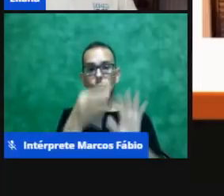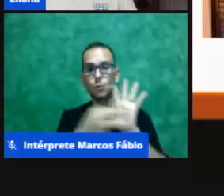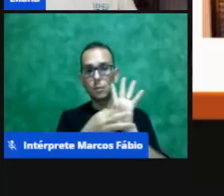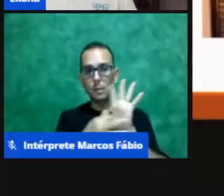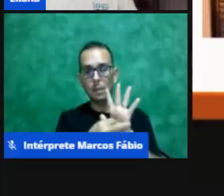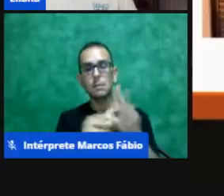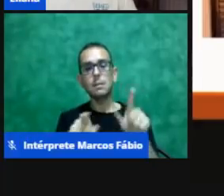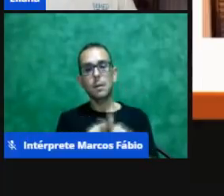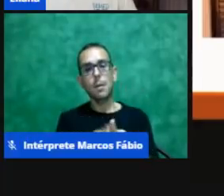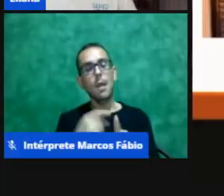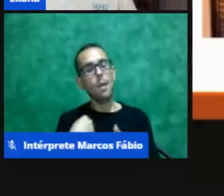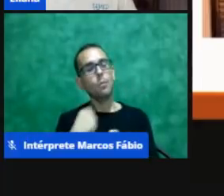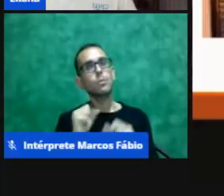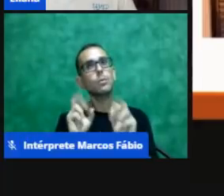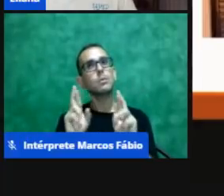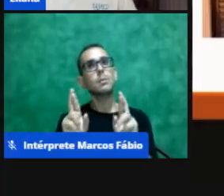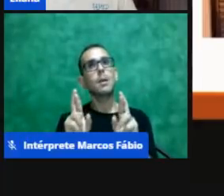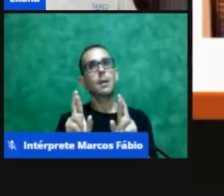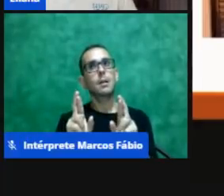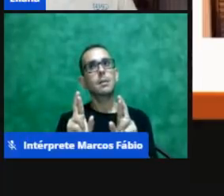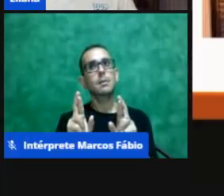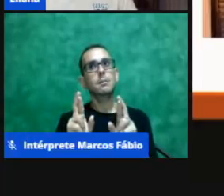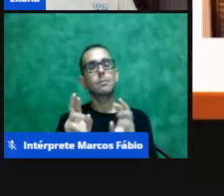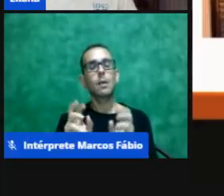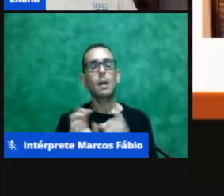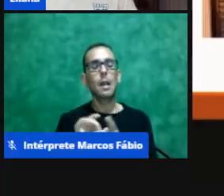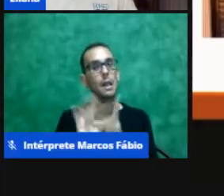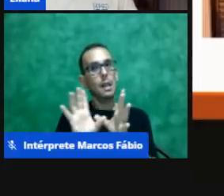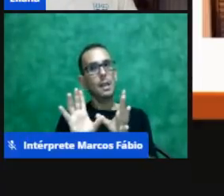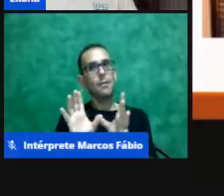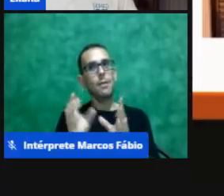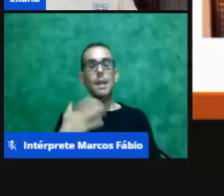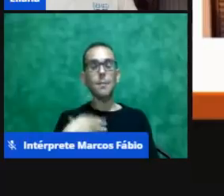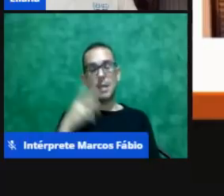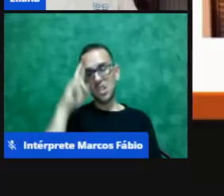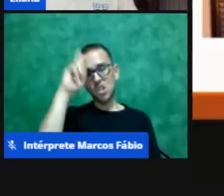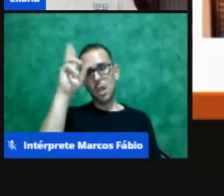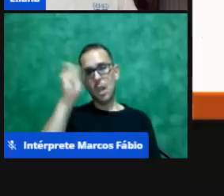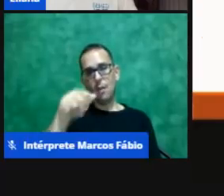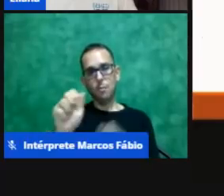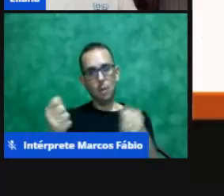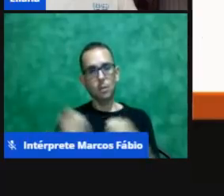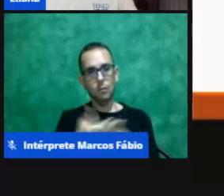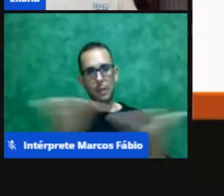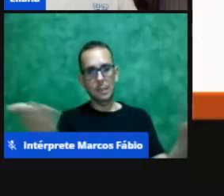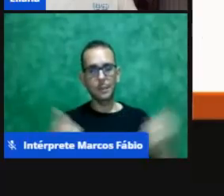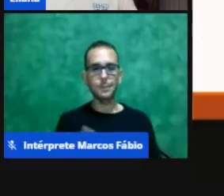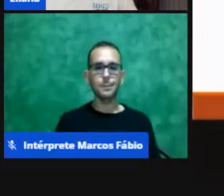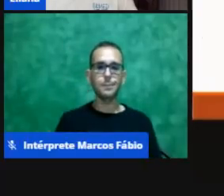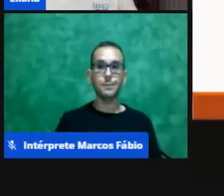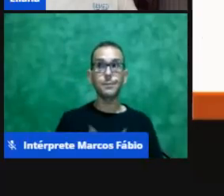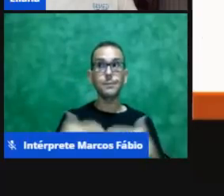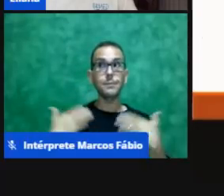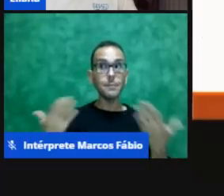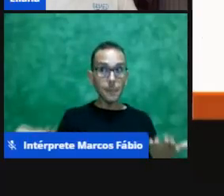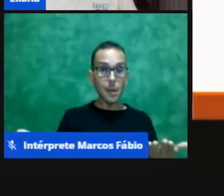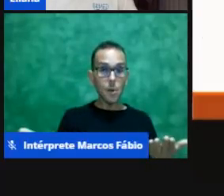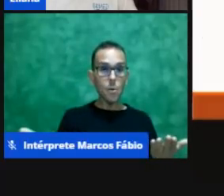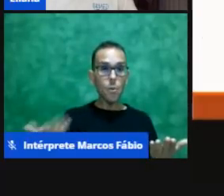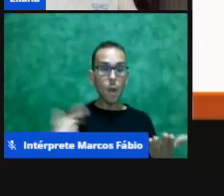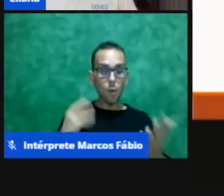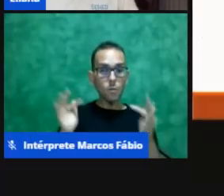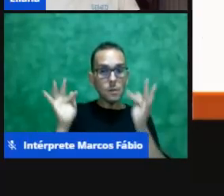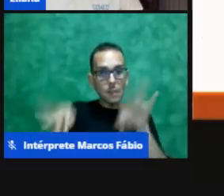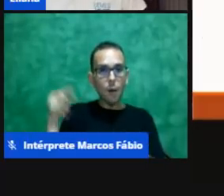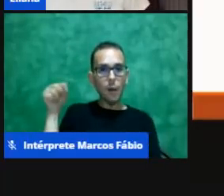também pretendo, só estou aguardando autorizações aí das minhas chefias. Enfim, encerro por